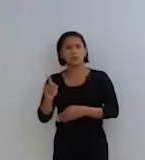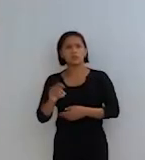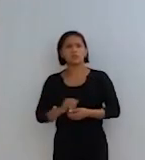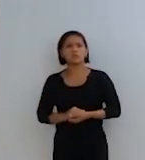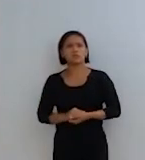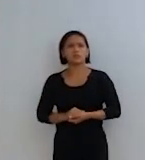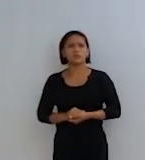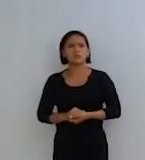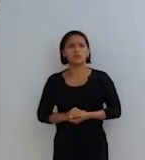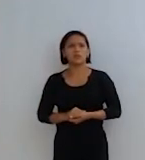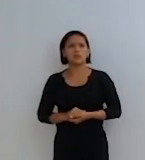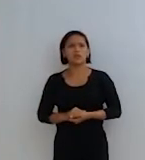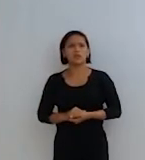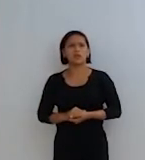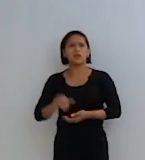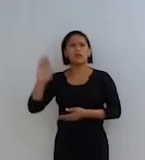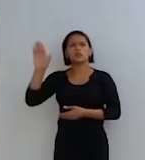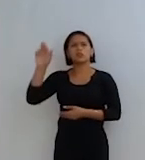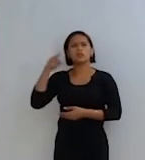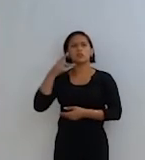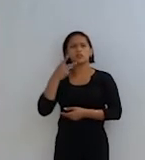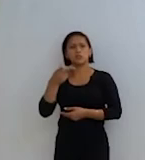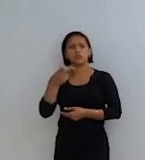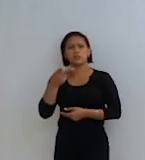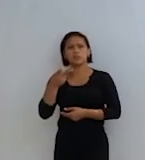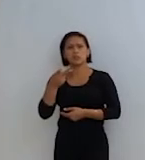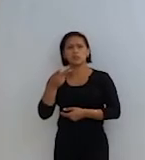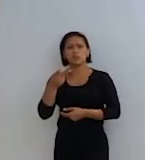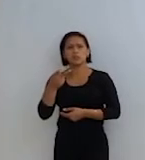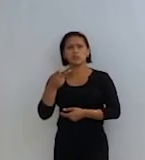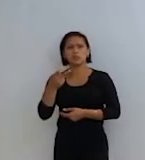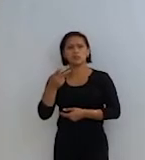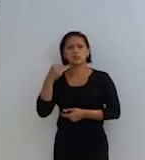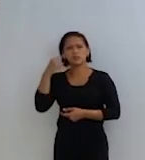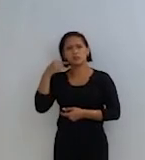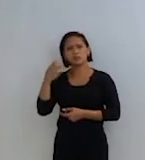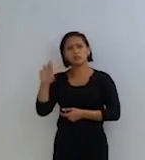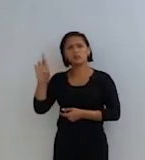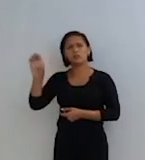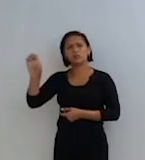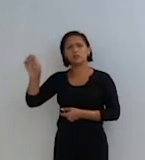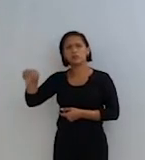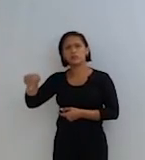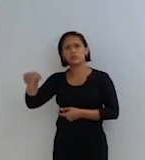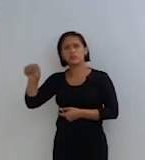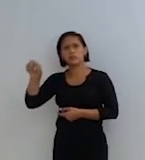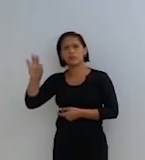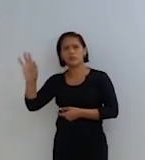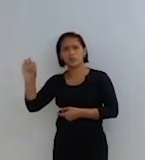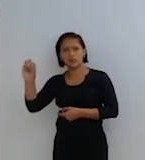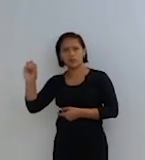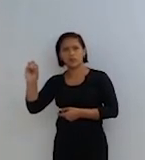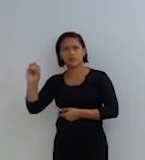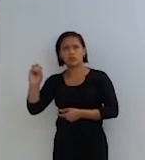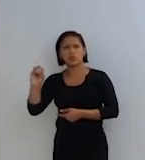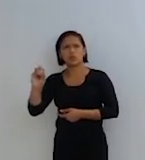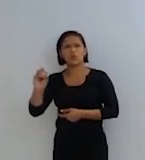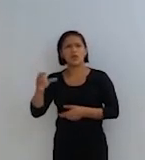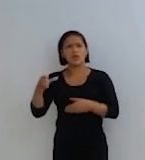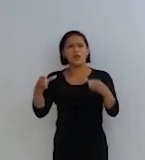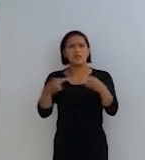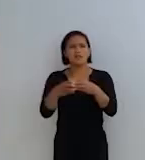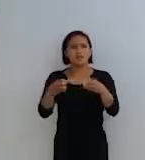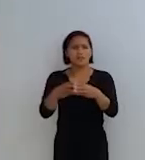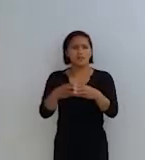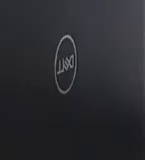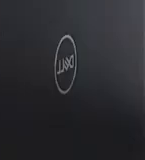Já em relação ao investigado, os ministros da sexta turma, por maioria de votos, entenderam que não houve a mínima descrição de participação do homem